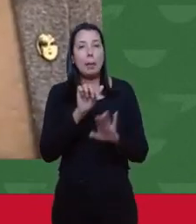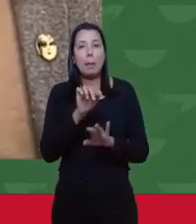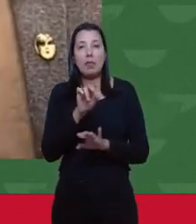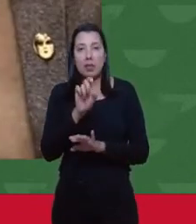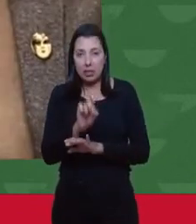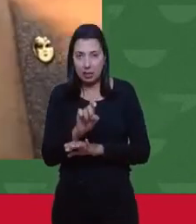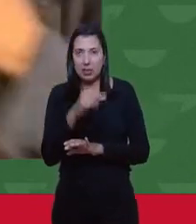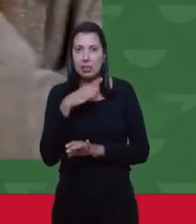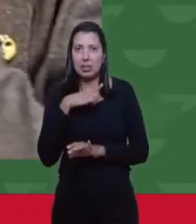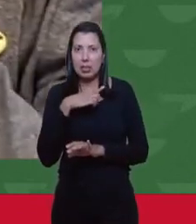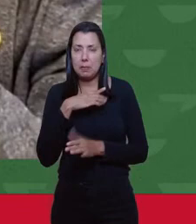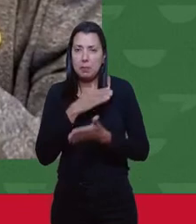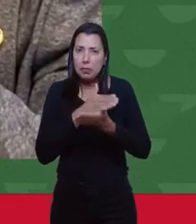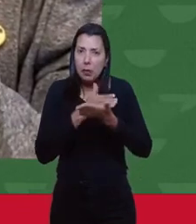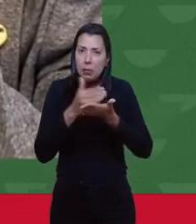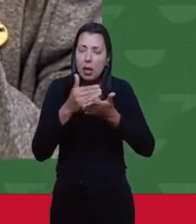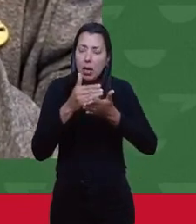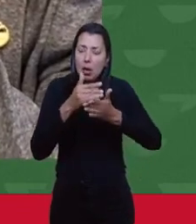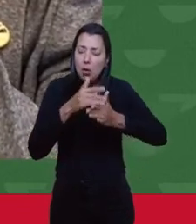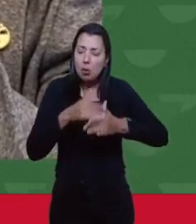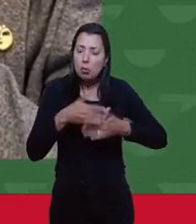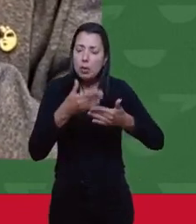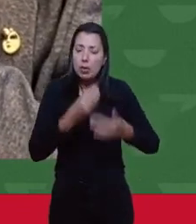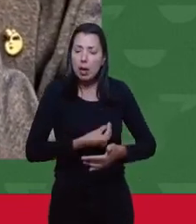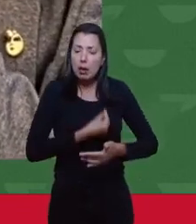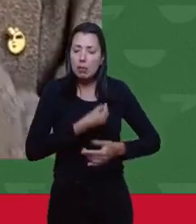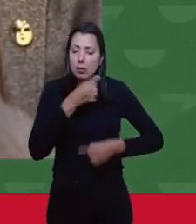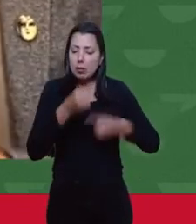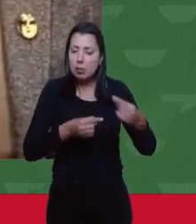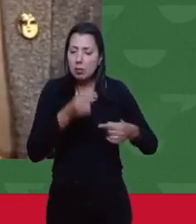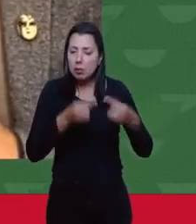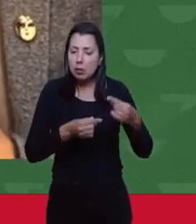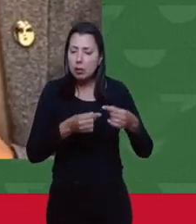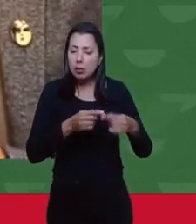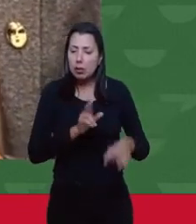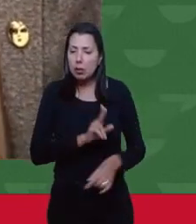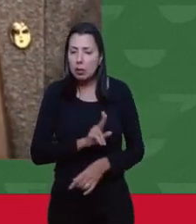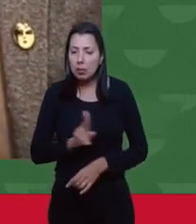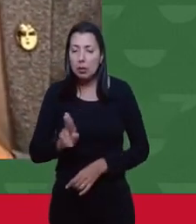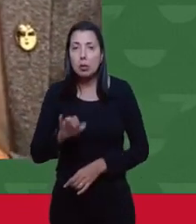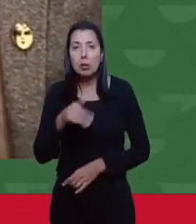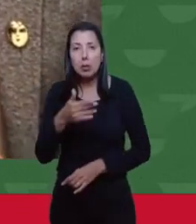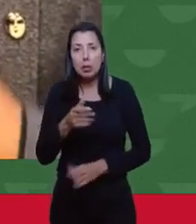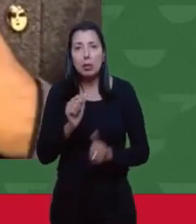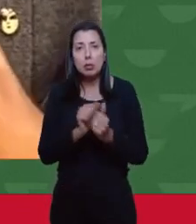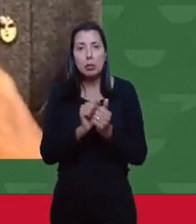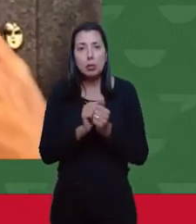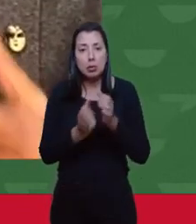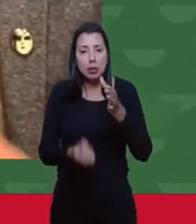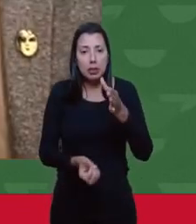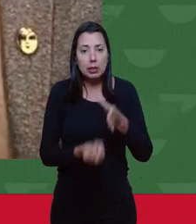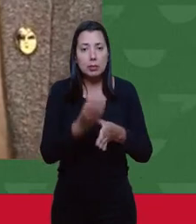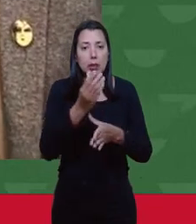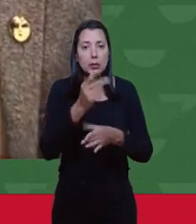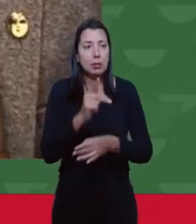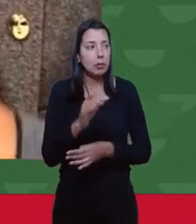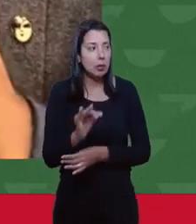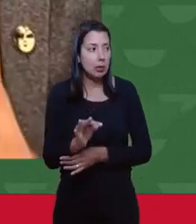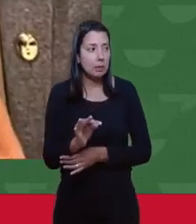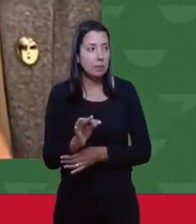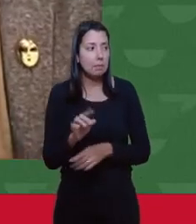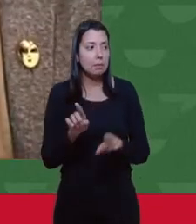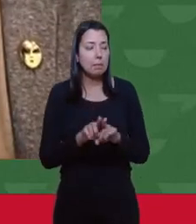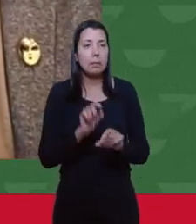muito tempo, né? Eu comecei a minha vida política na pastoral muito ligada ao nascimento do PT